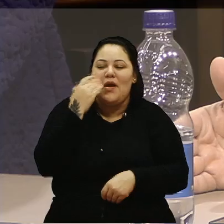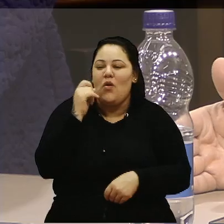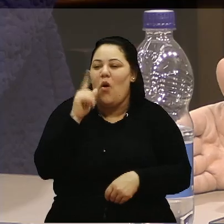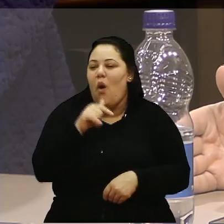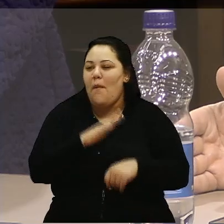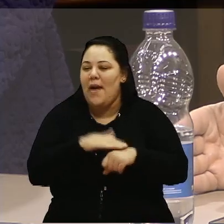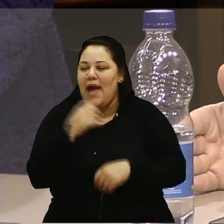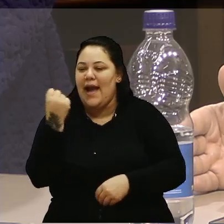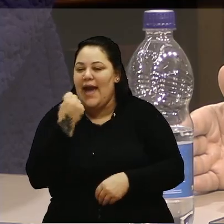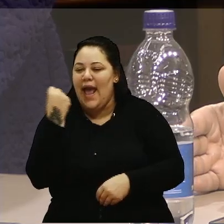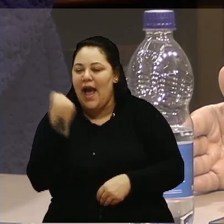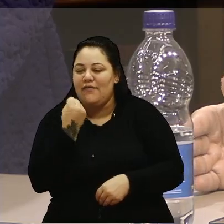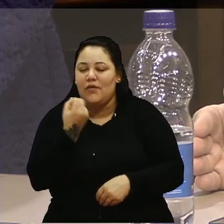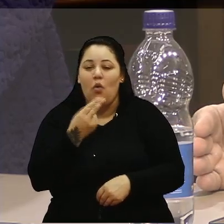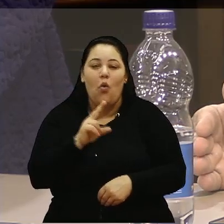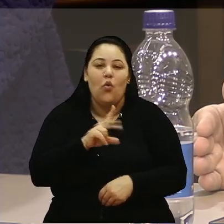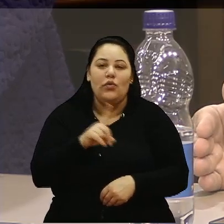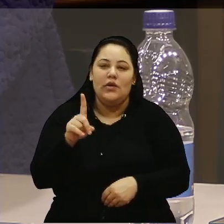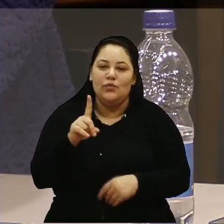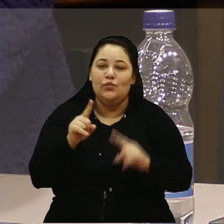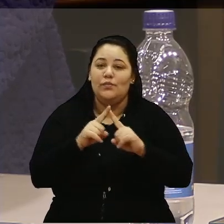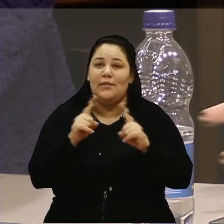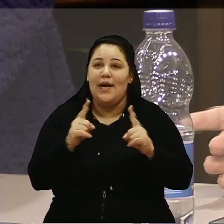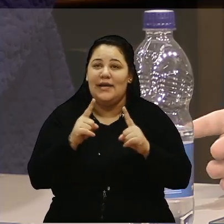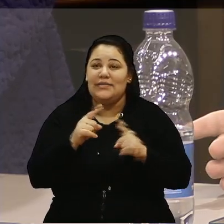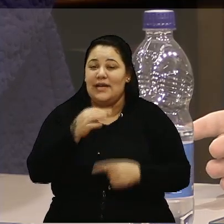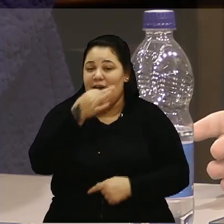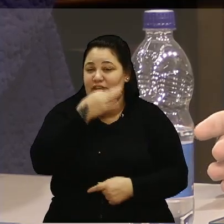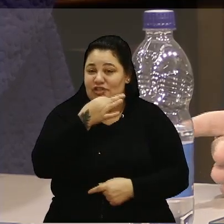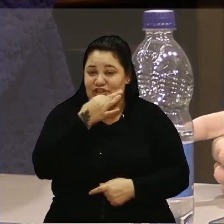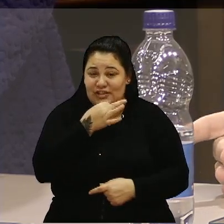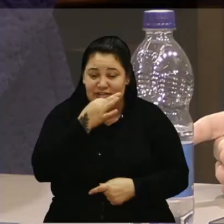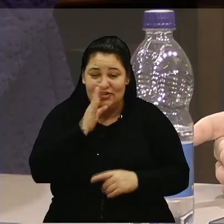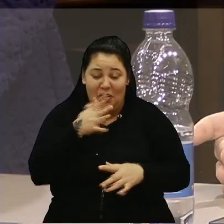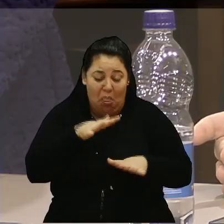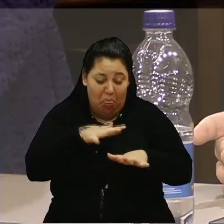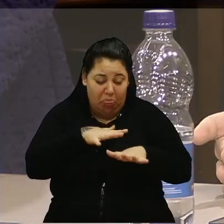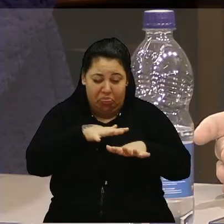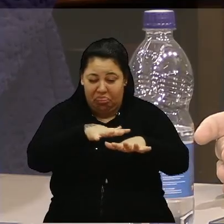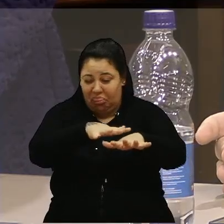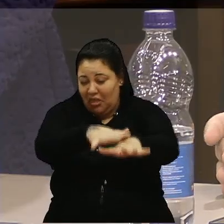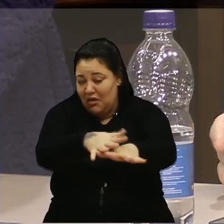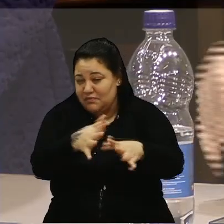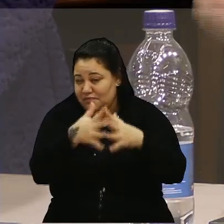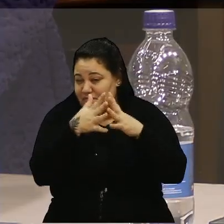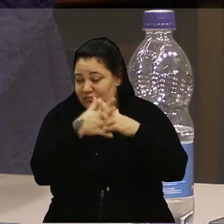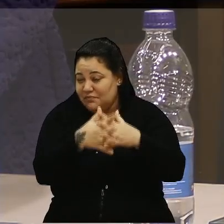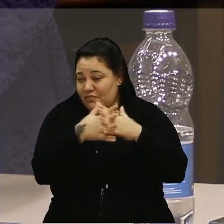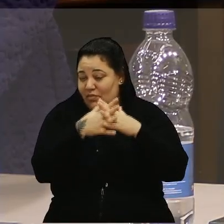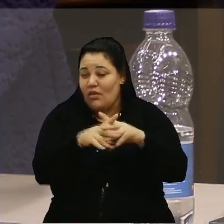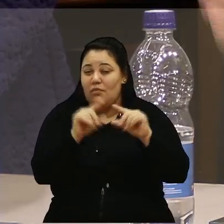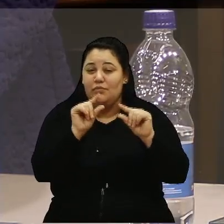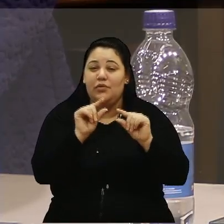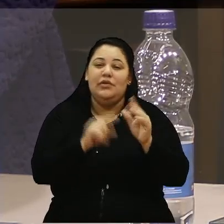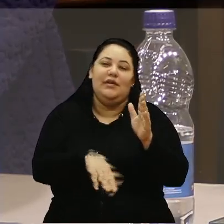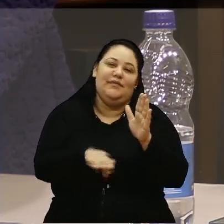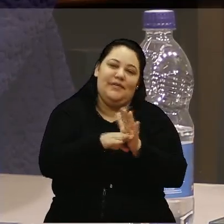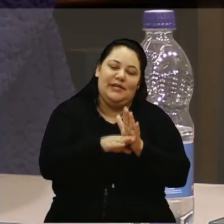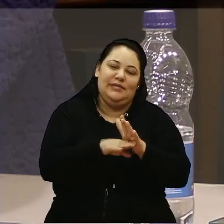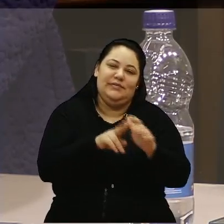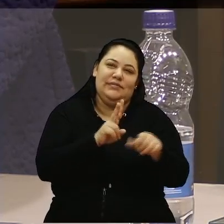vaga. Mas como Caxias do Sul tem um trânsito já caótico e poucas vagas de estacionamento, e muitas vezes até os